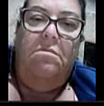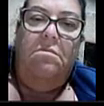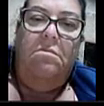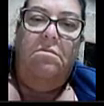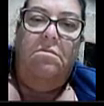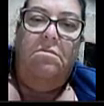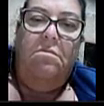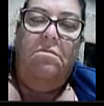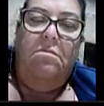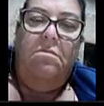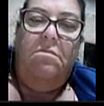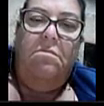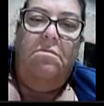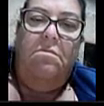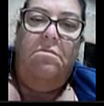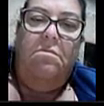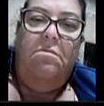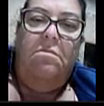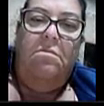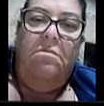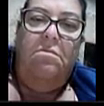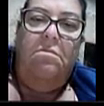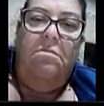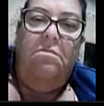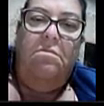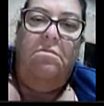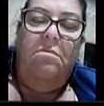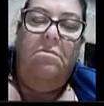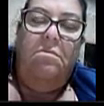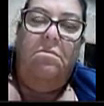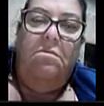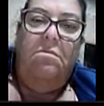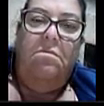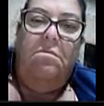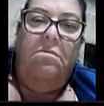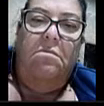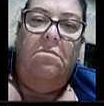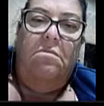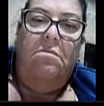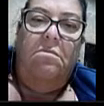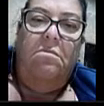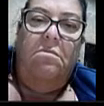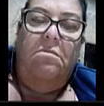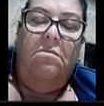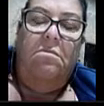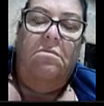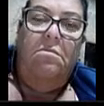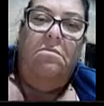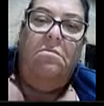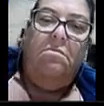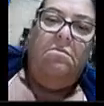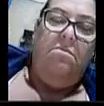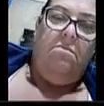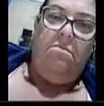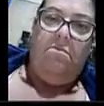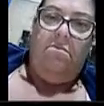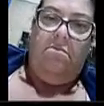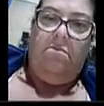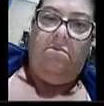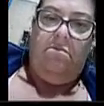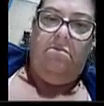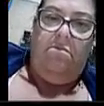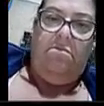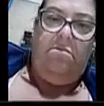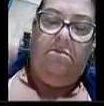o QI dele deu médio superior. Ficou acima da média, inclusive. E esse menino era tratado como